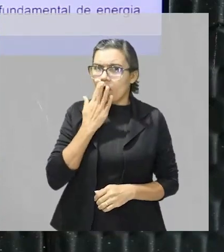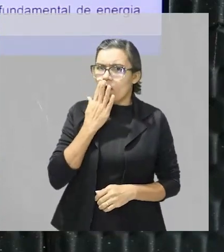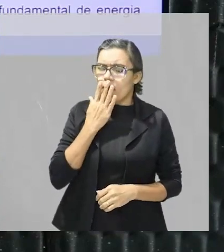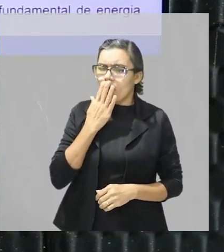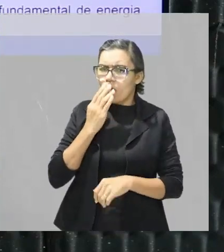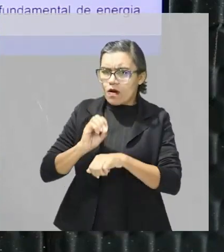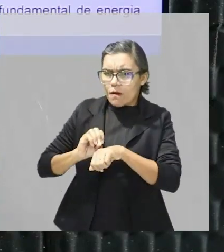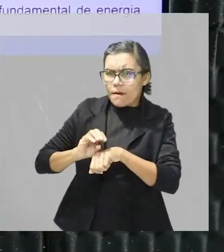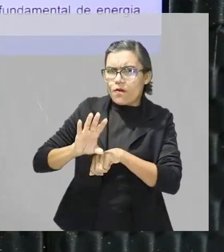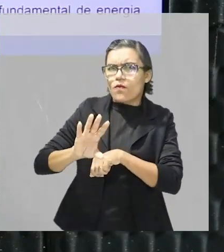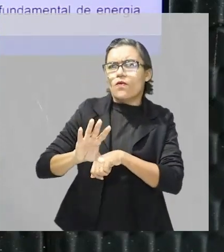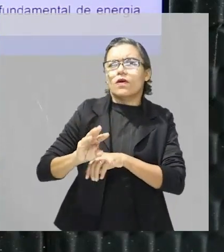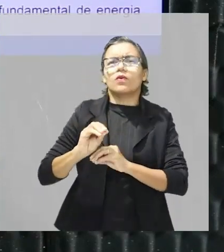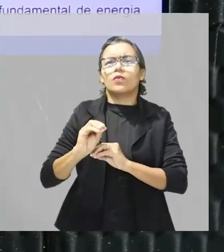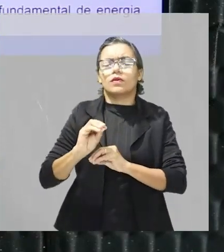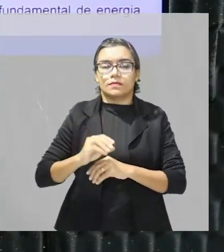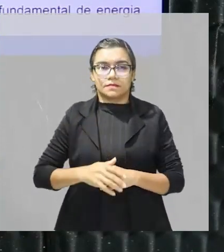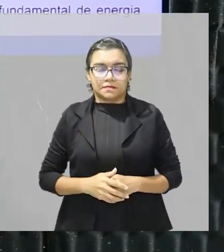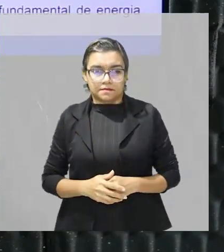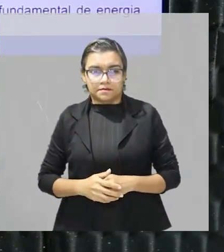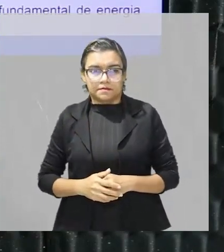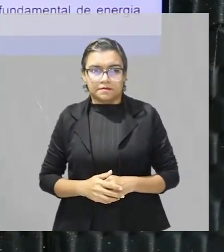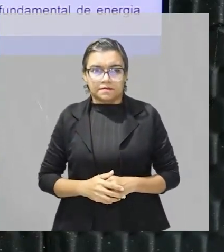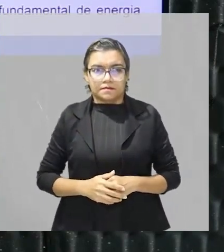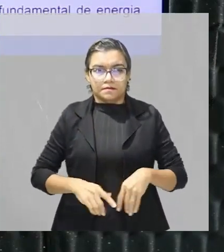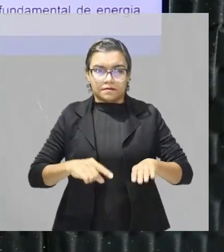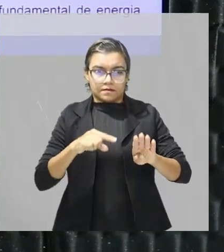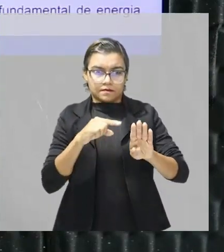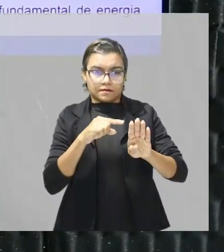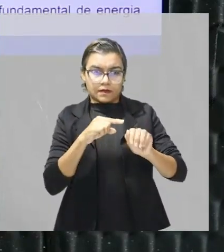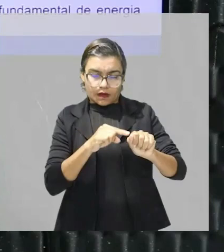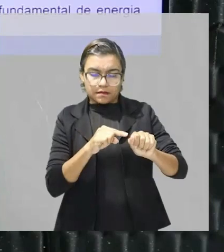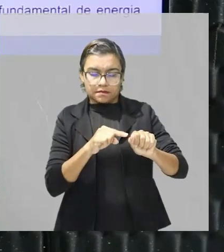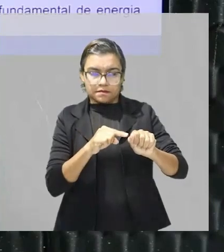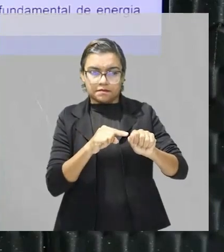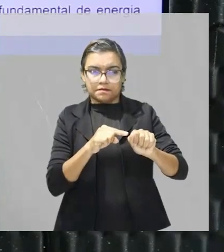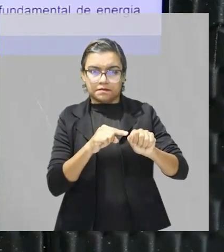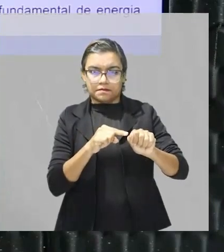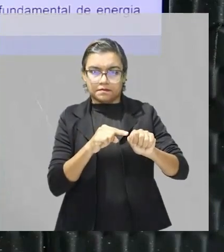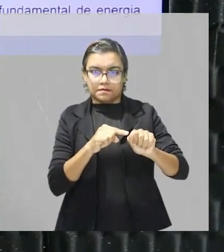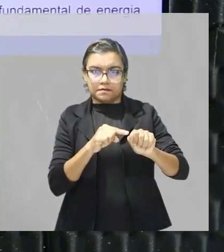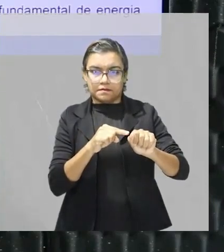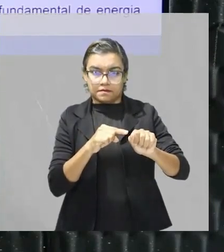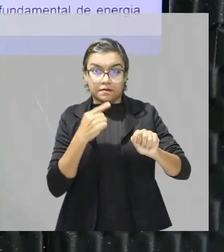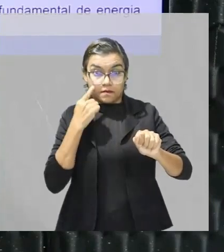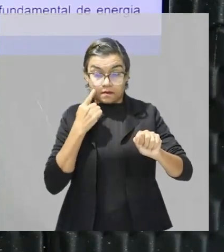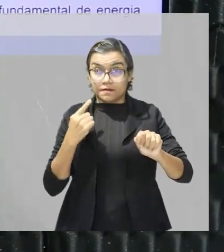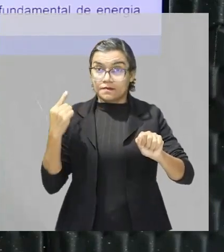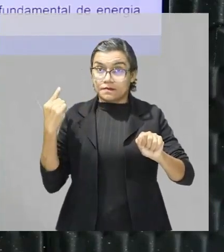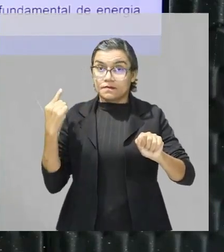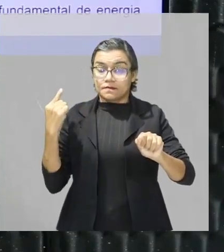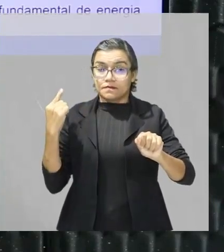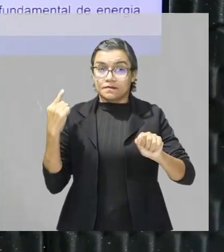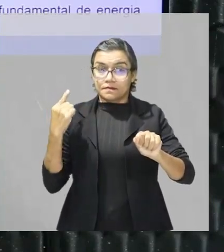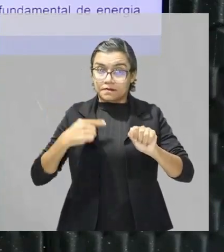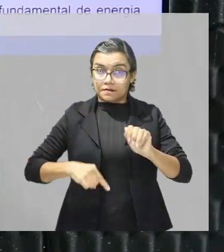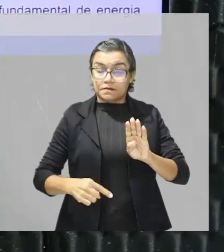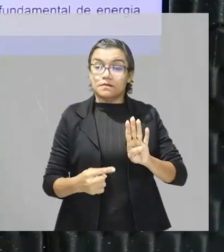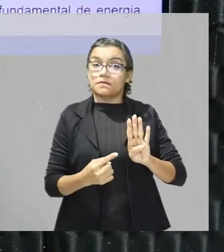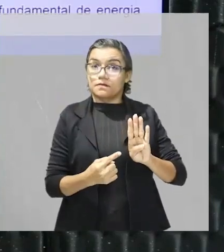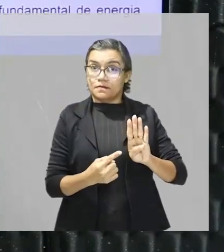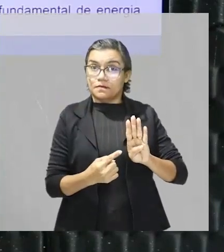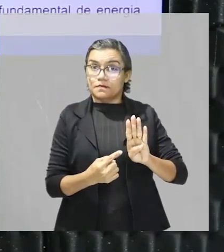ela se deve aqui mudança da fase sólida para a fase líquida do elemento metálico B